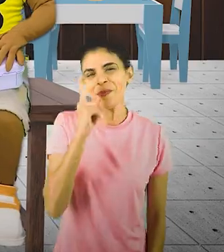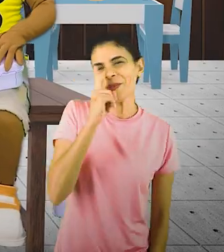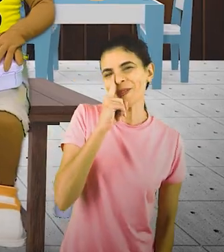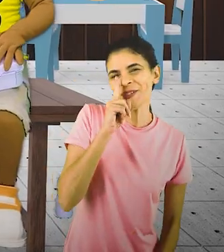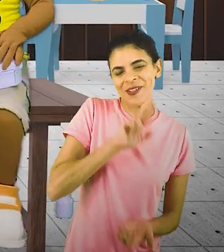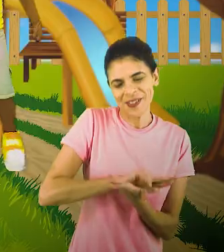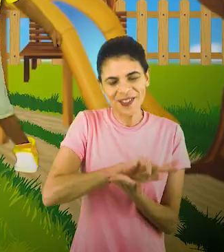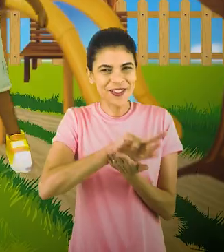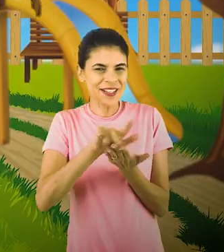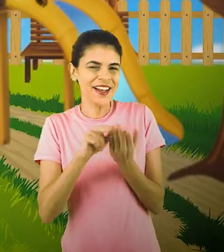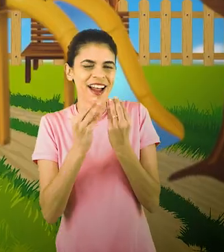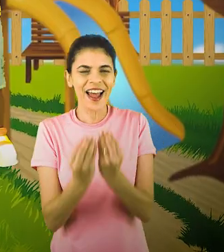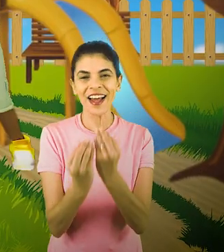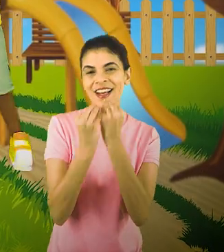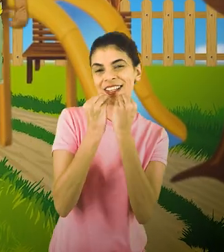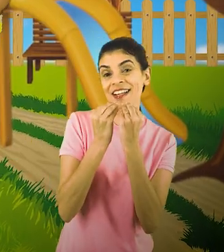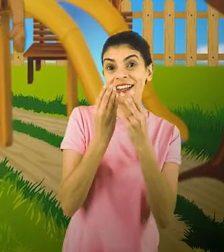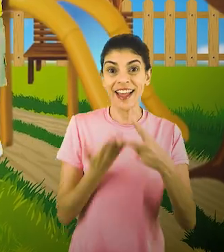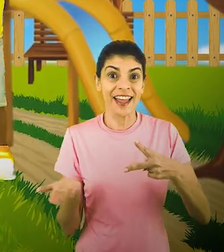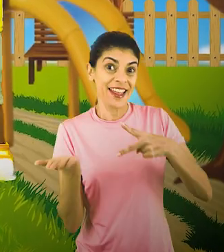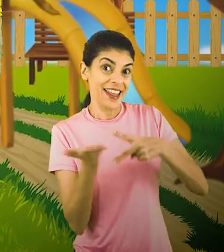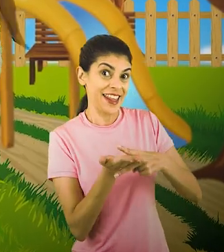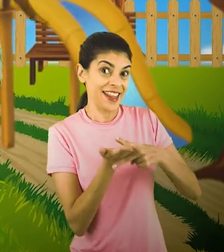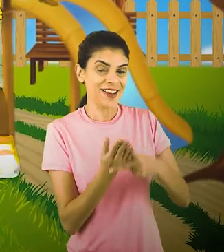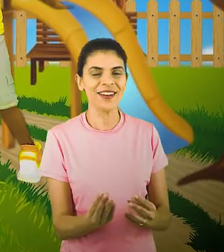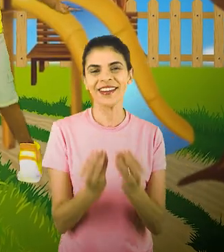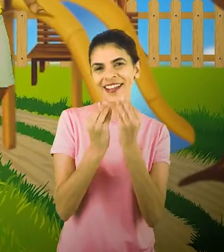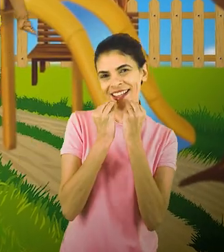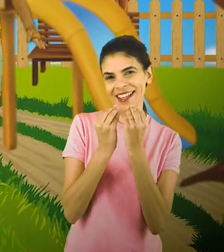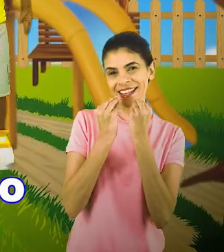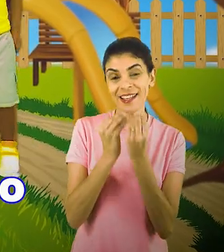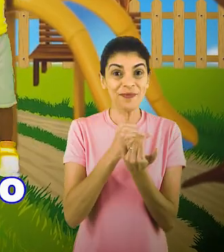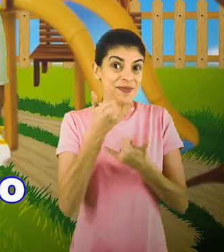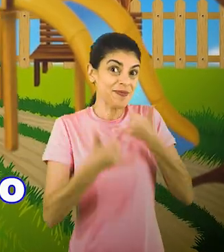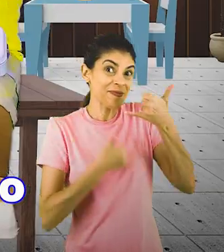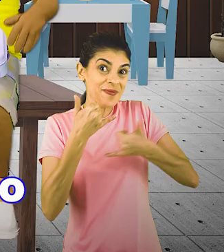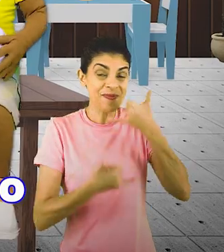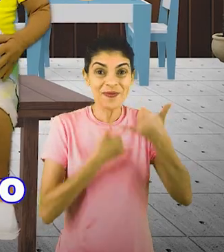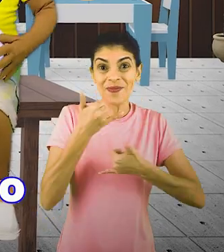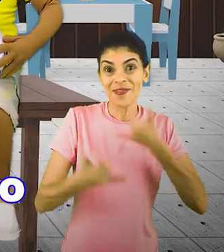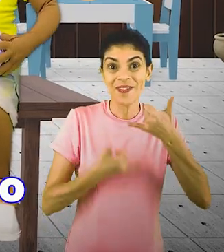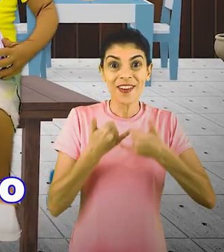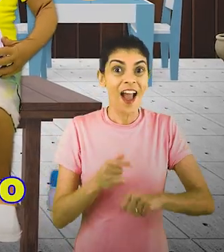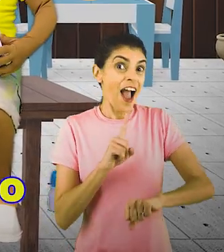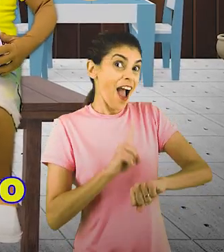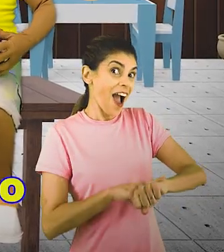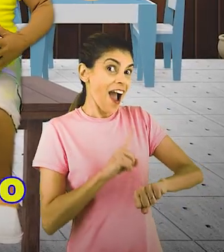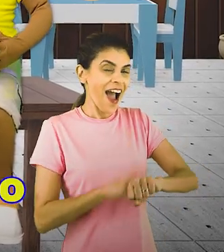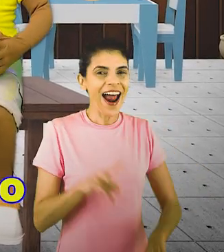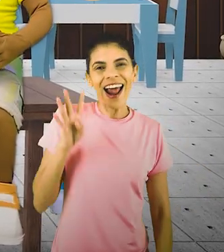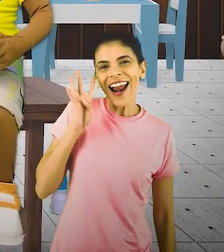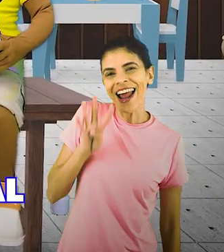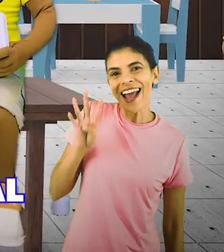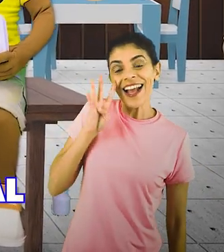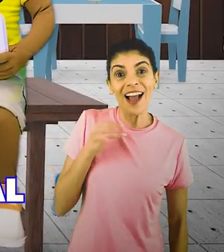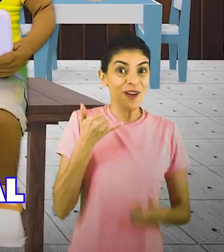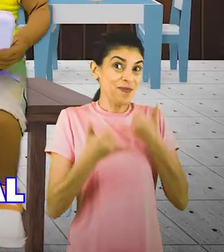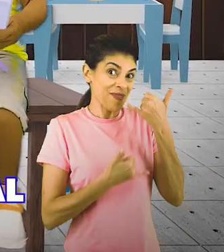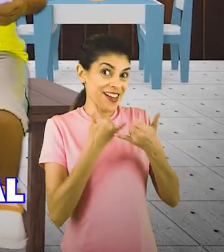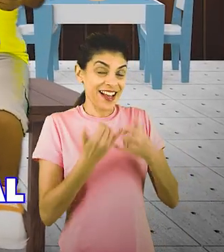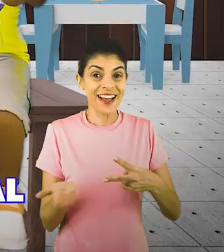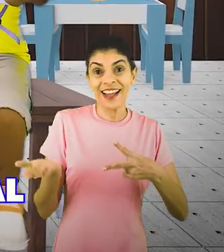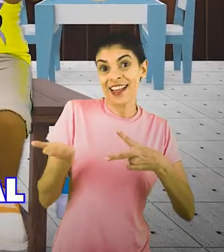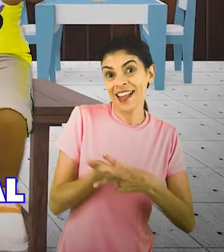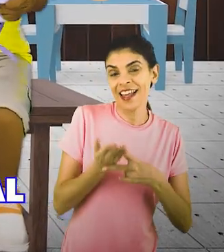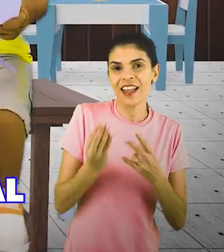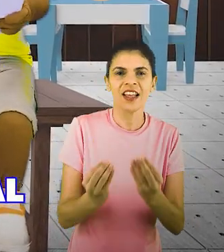Recreio brincando que quiser no Recreio que hora mais legal ela é creio e